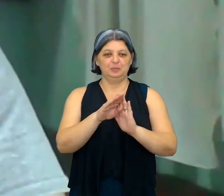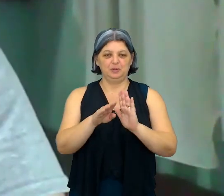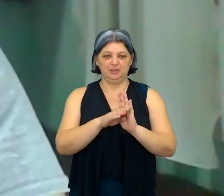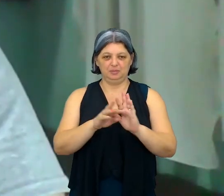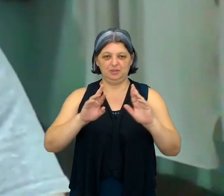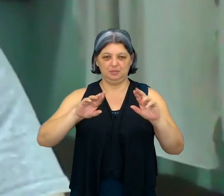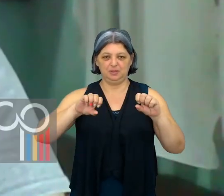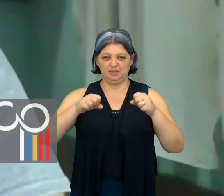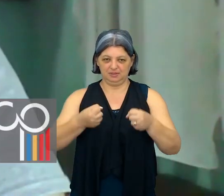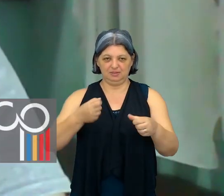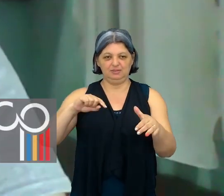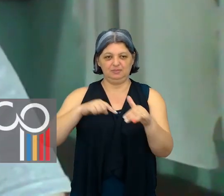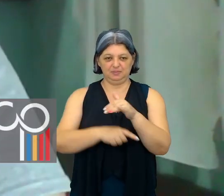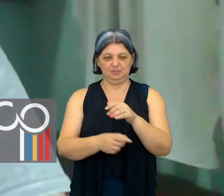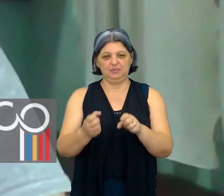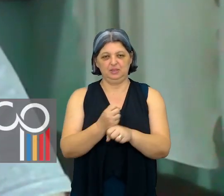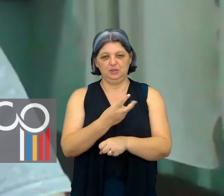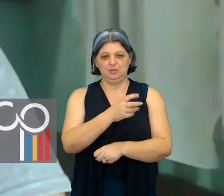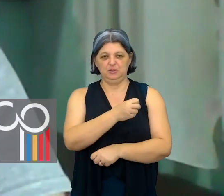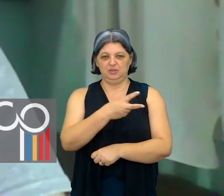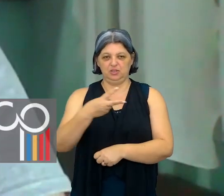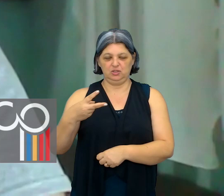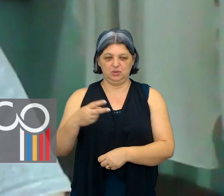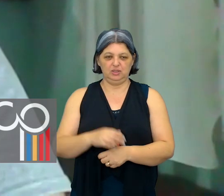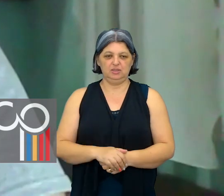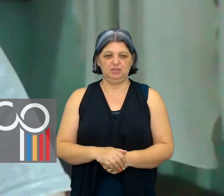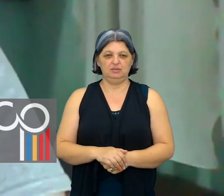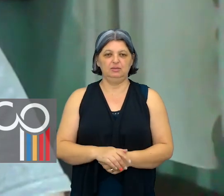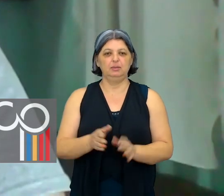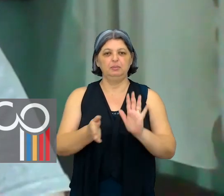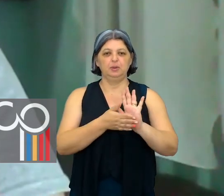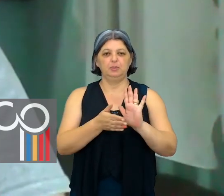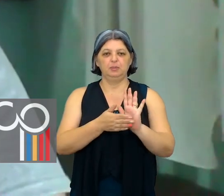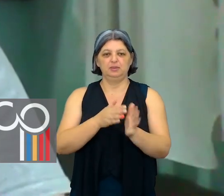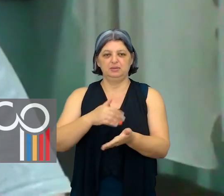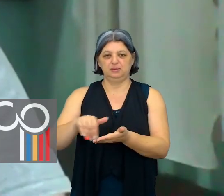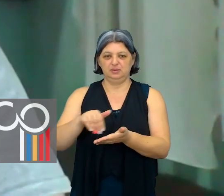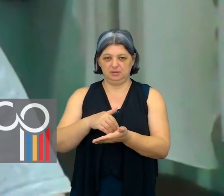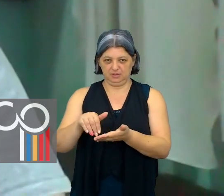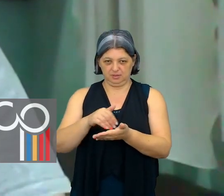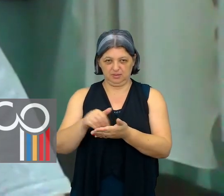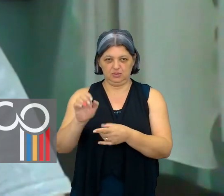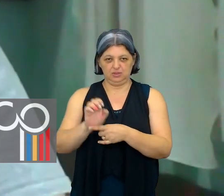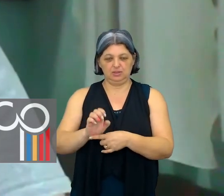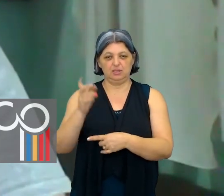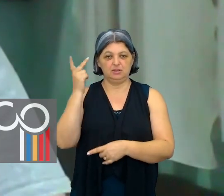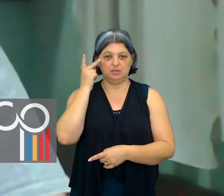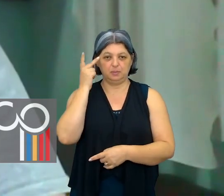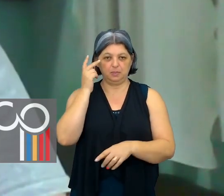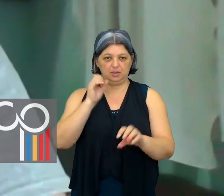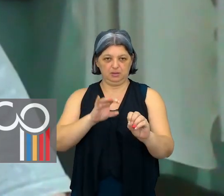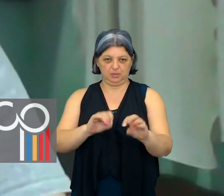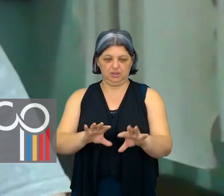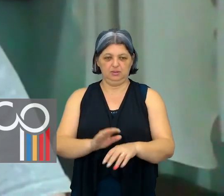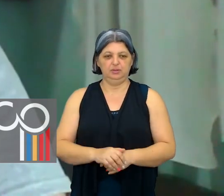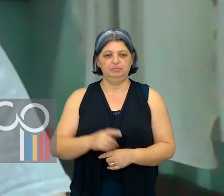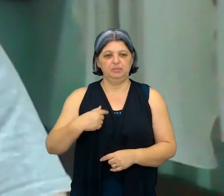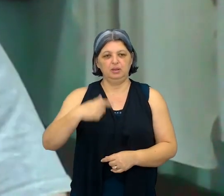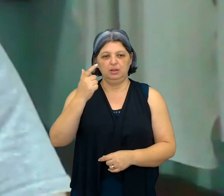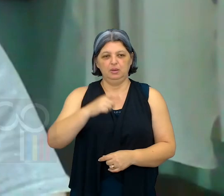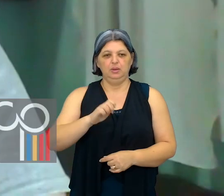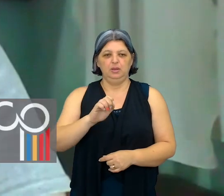aprofundamento de 2022, proposto pela Secretaria da Educação do Estado de São Paulo. Eu sou Elizabeth